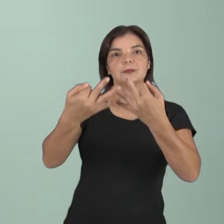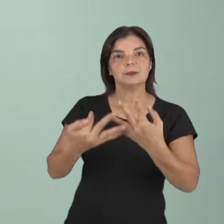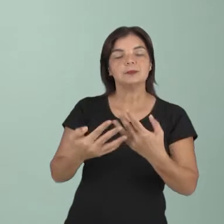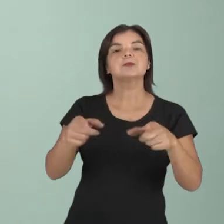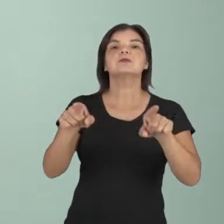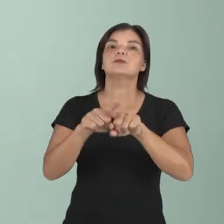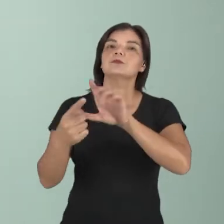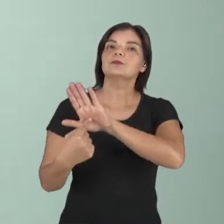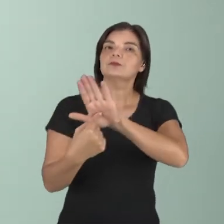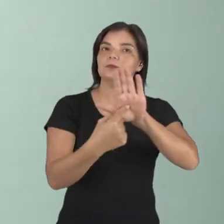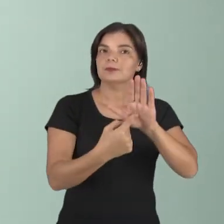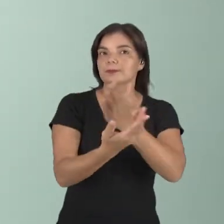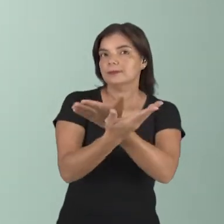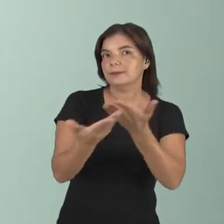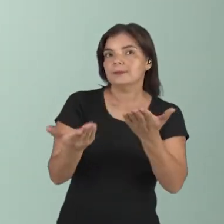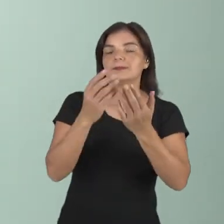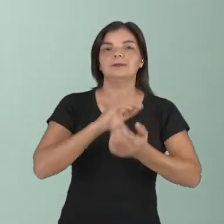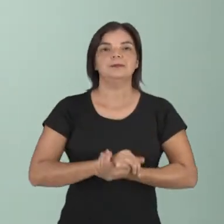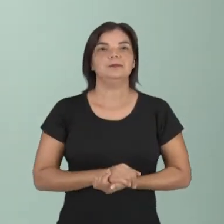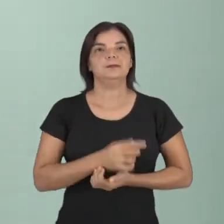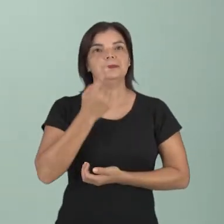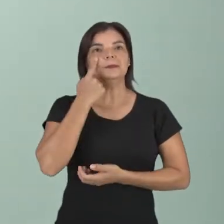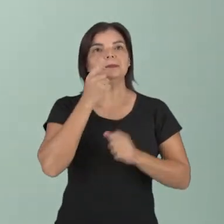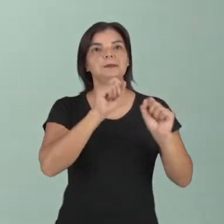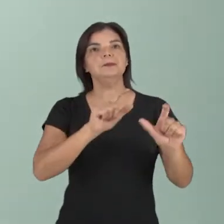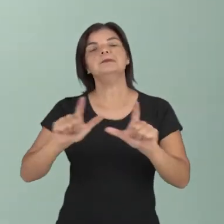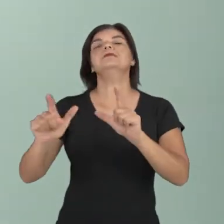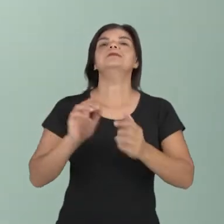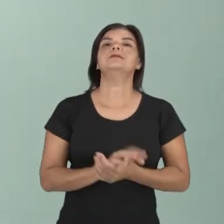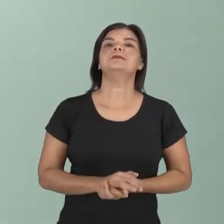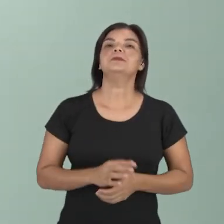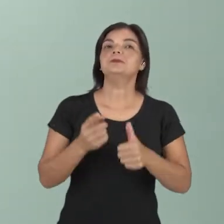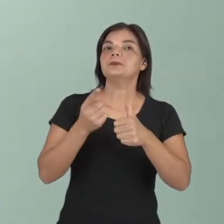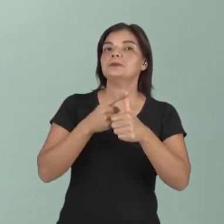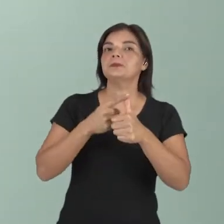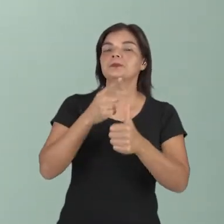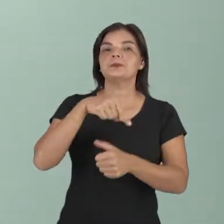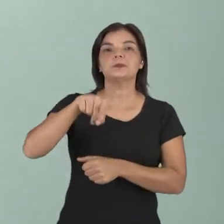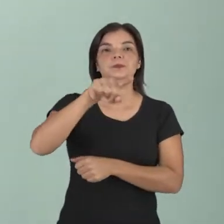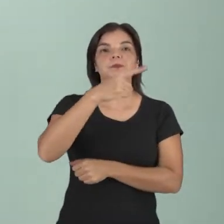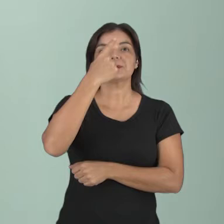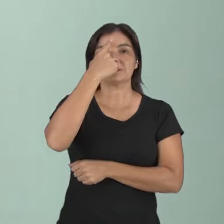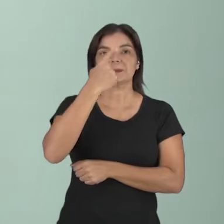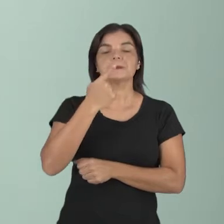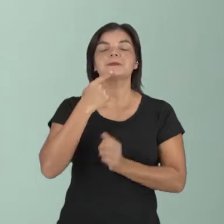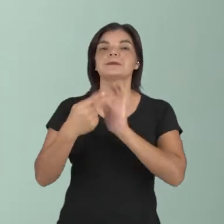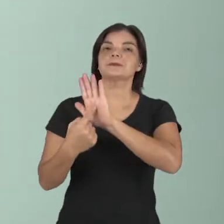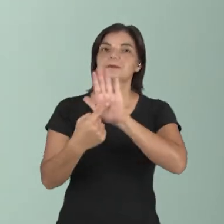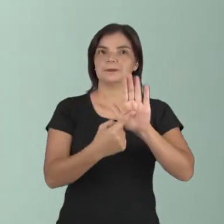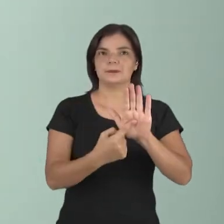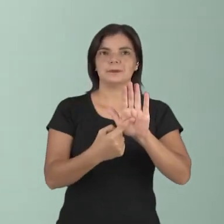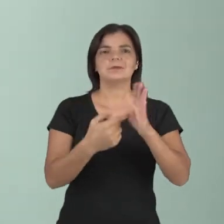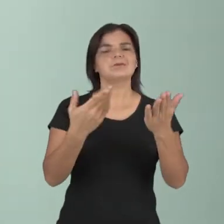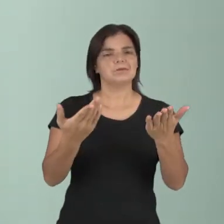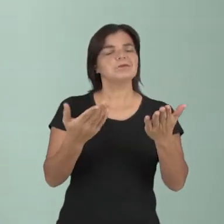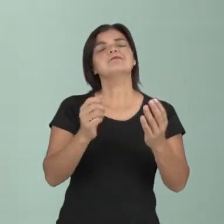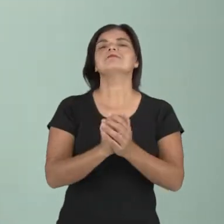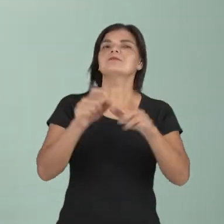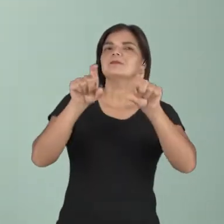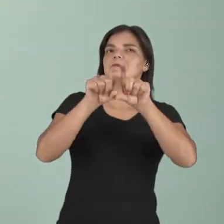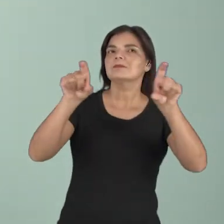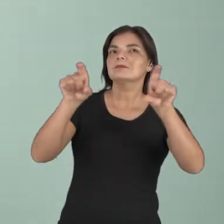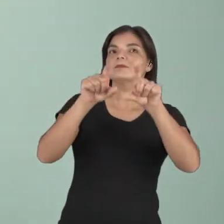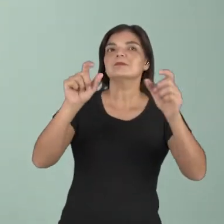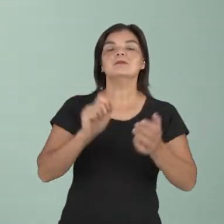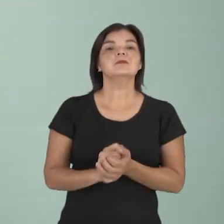que serão apresentadas a você. Vamos começar? Primeiro eu quero que vocês visualizem essa imagem. É uma charge.